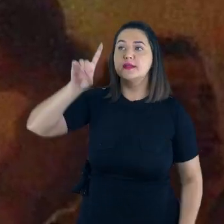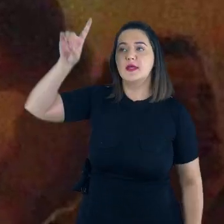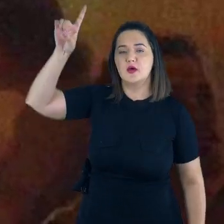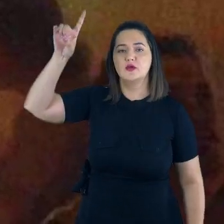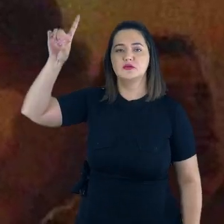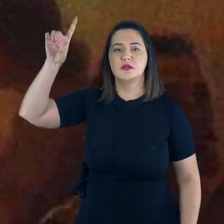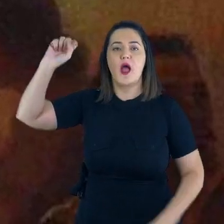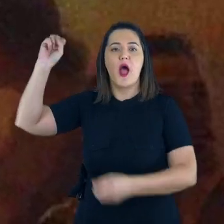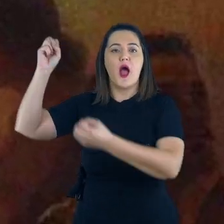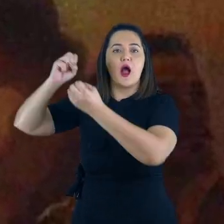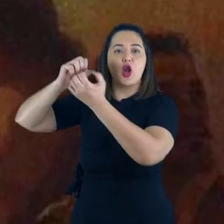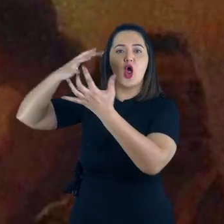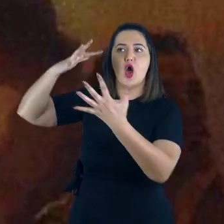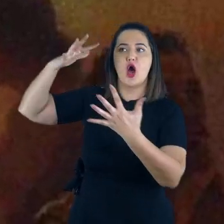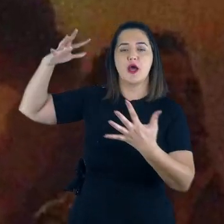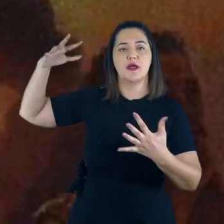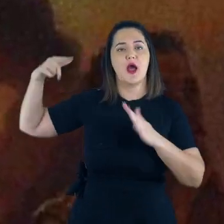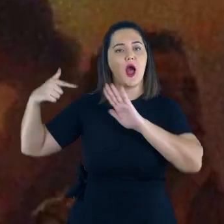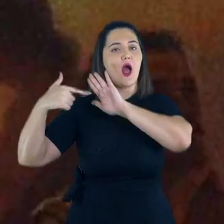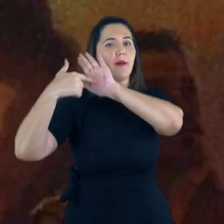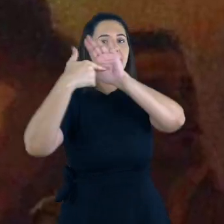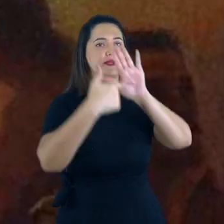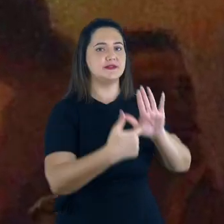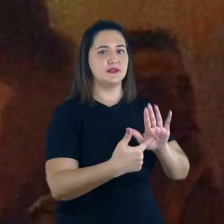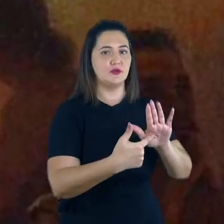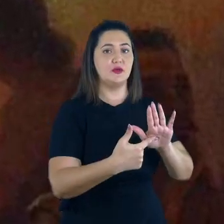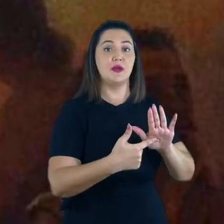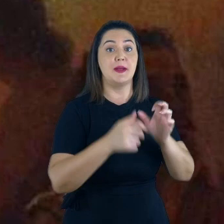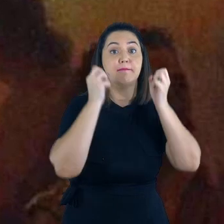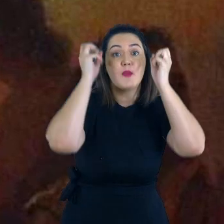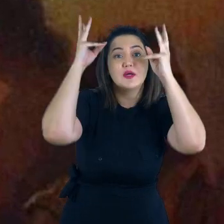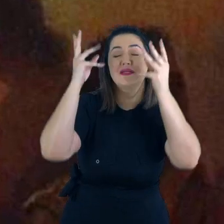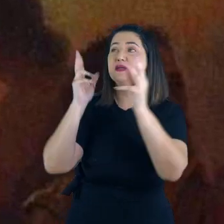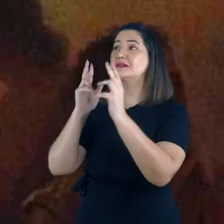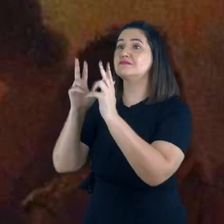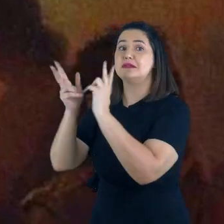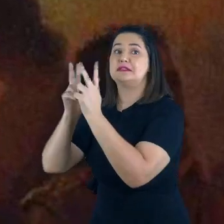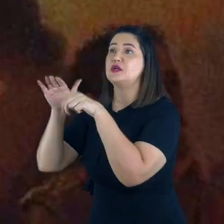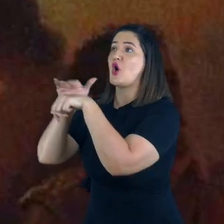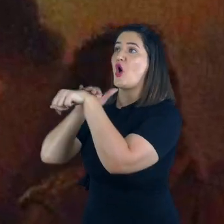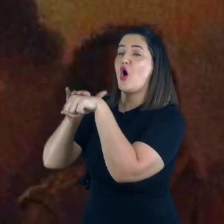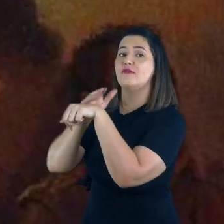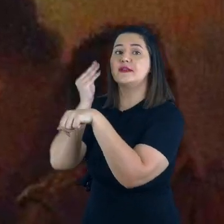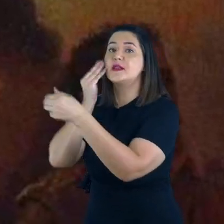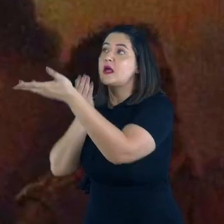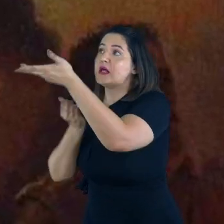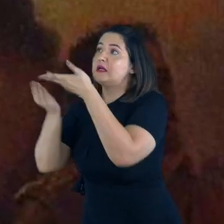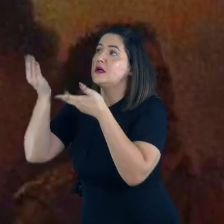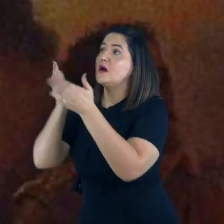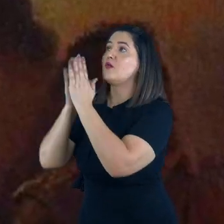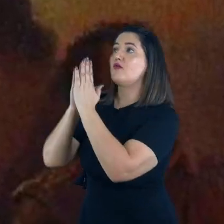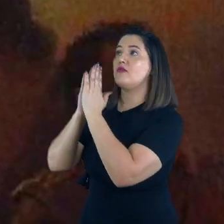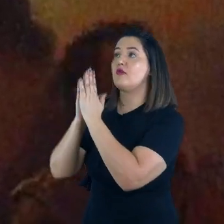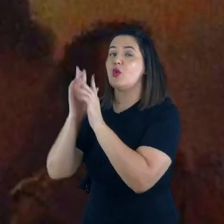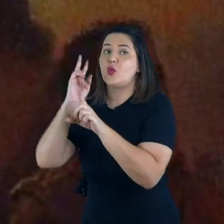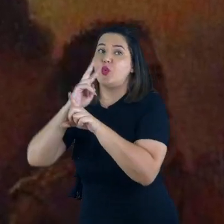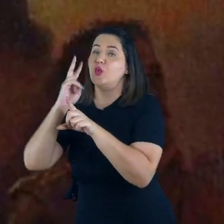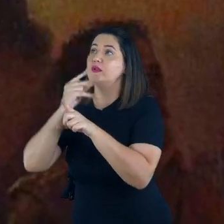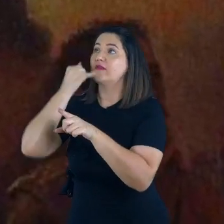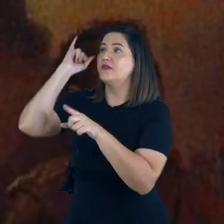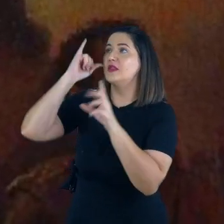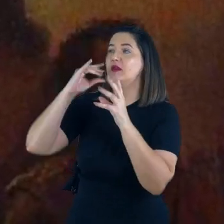os israelitas. Depois de Moisés interceder com Deus pelo povo rebelde a fim de preservá-los de serem